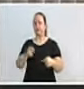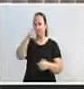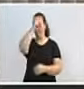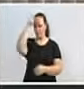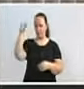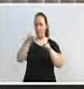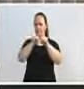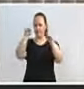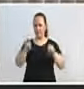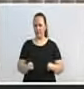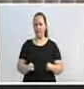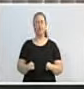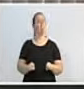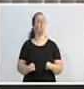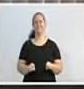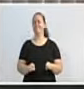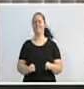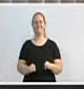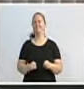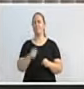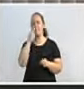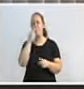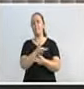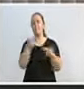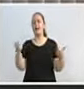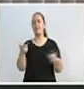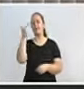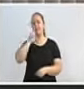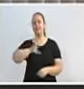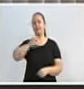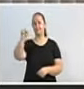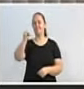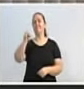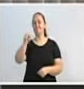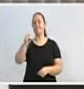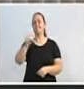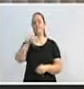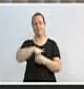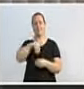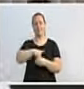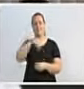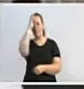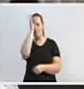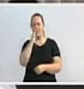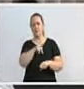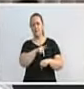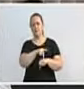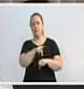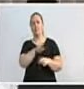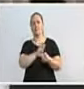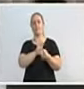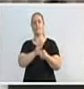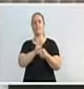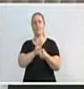é gigante, é enorme. E as eleições do Brasil inteiro mostraram isso aí. E muito apertadas as eleições